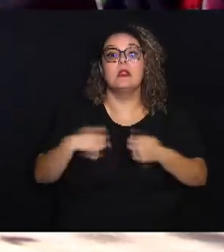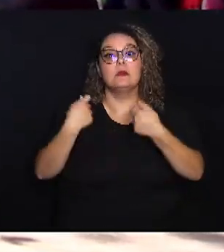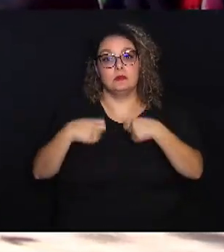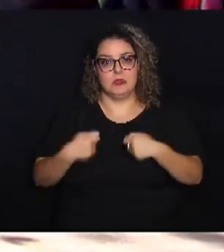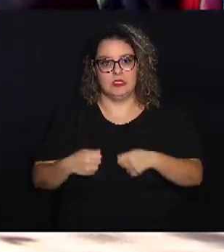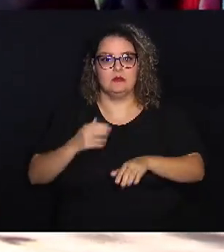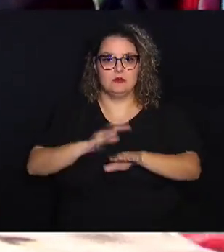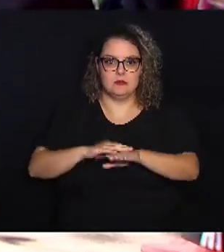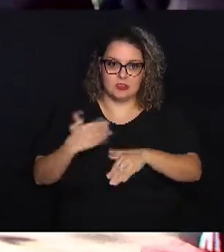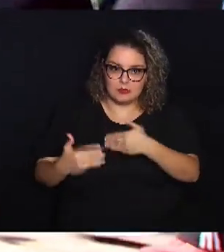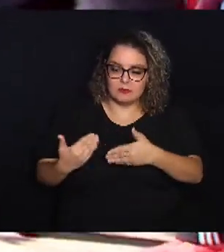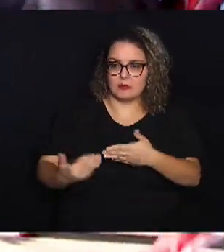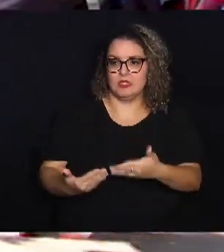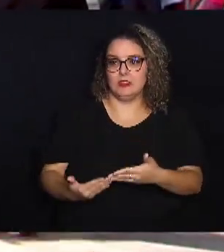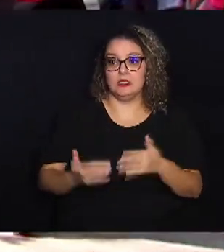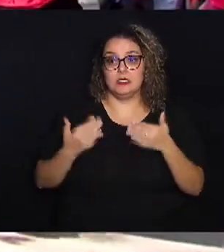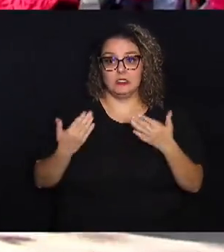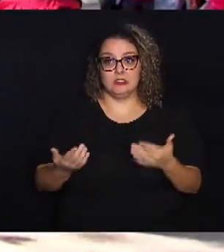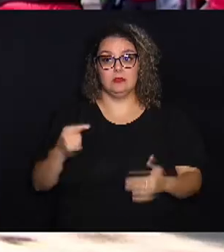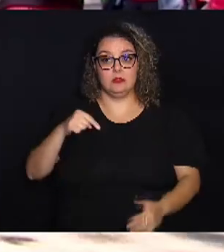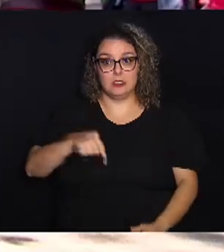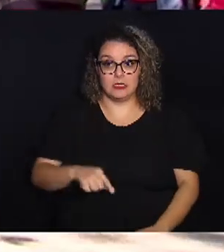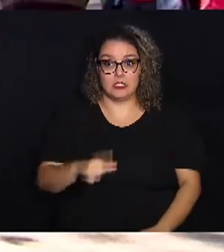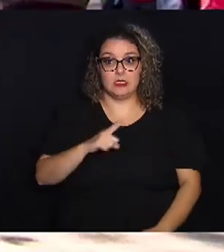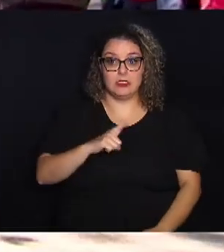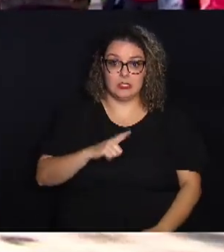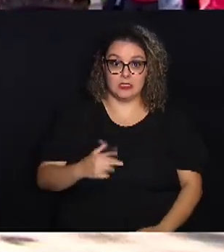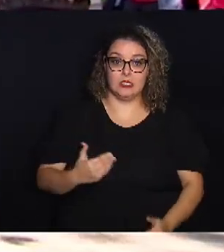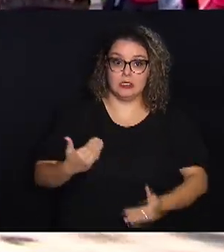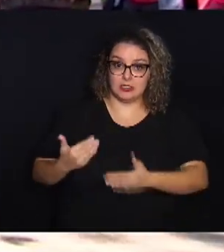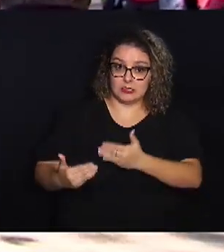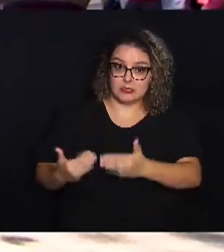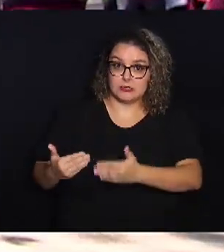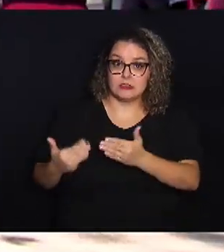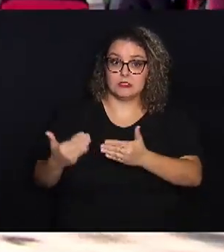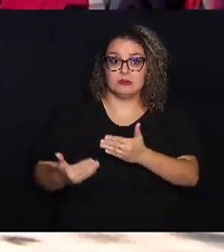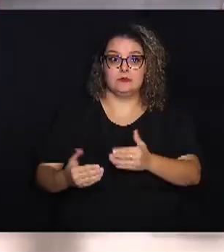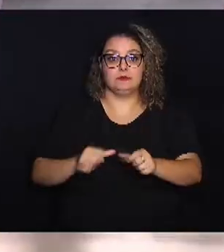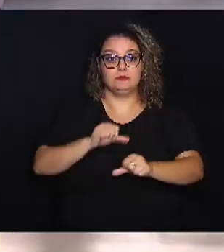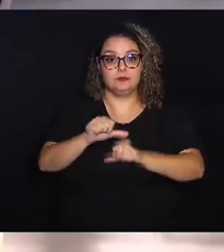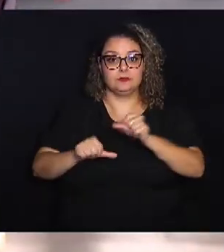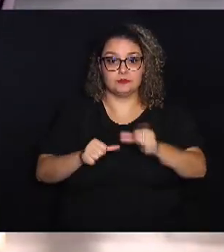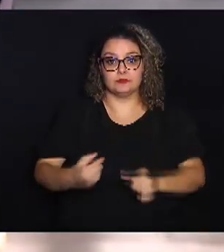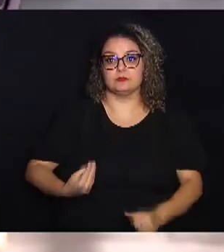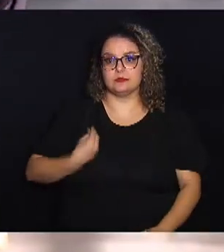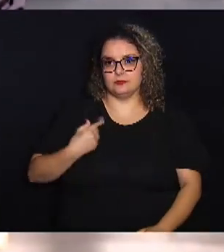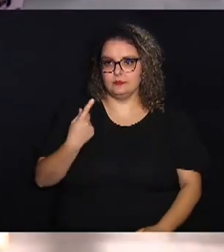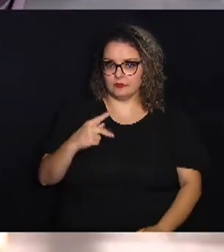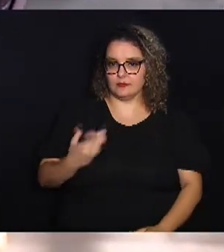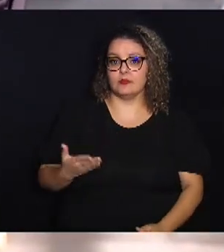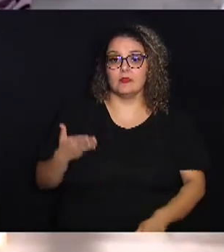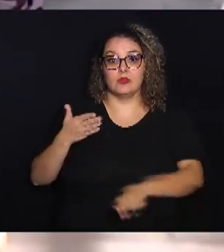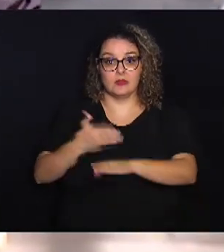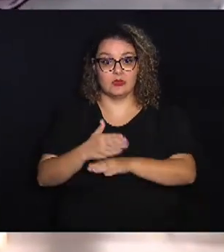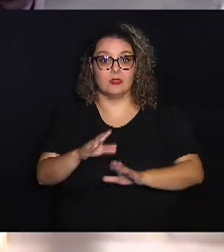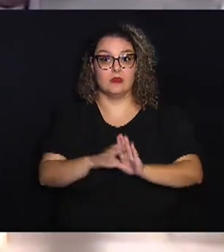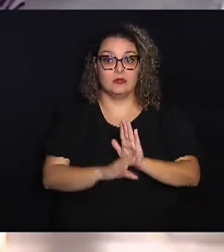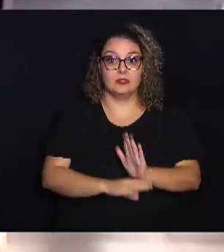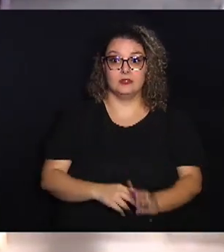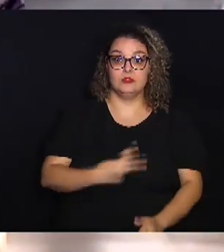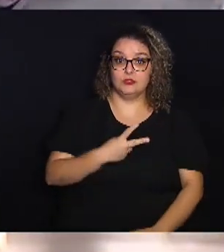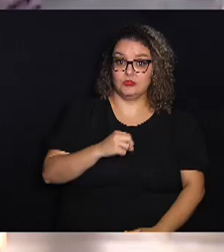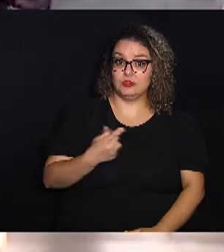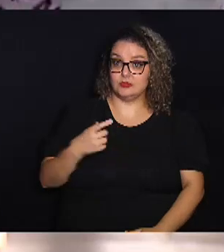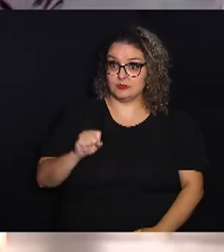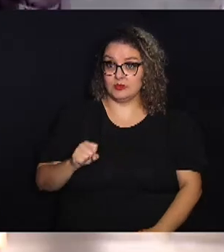se manter ativas. Então, aqui existe esse processo que transforma a vida delas. Participante do projeto desde 2018,